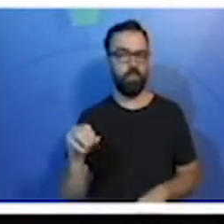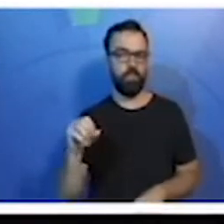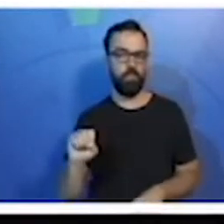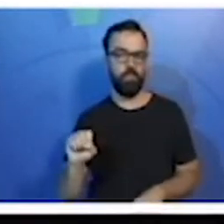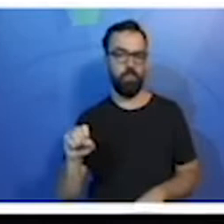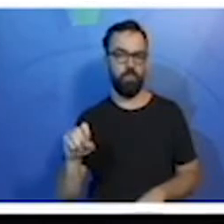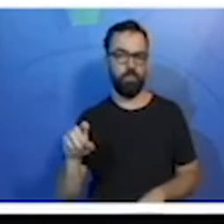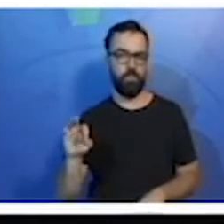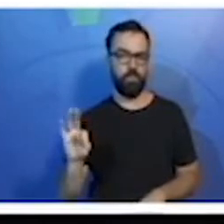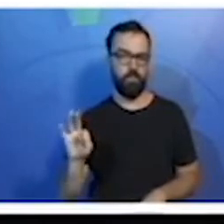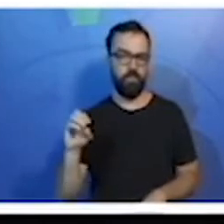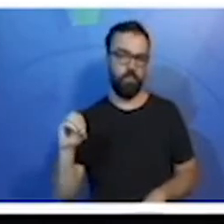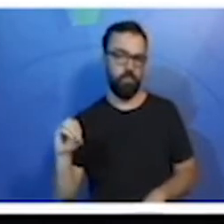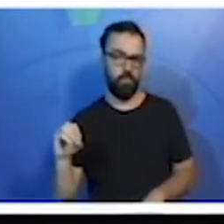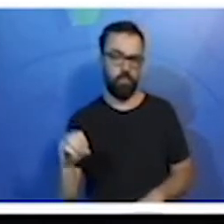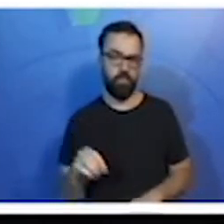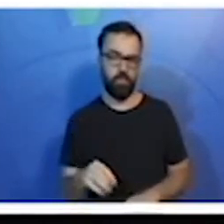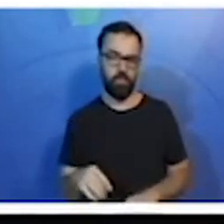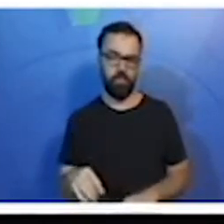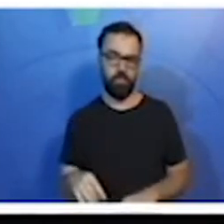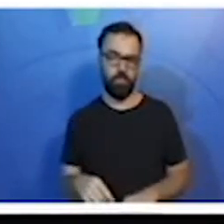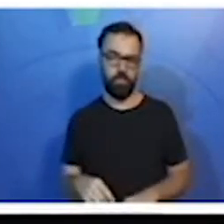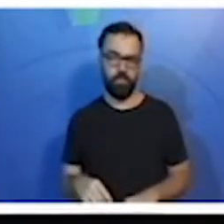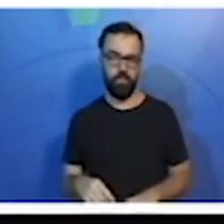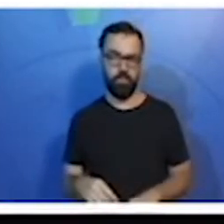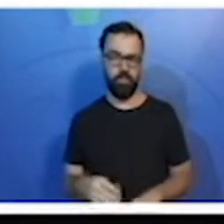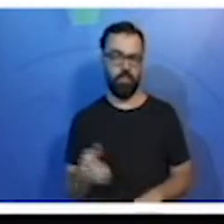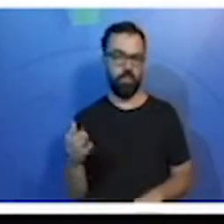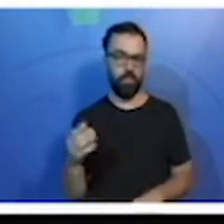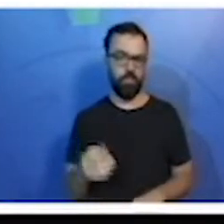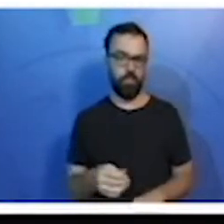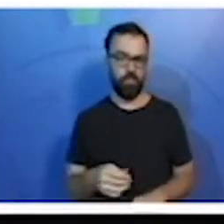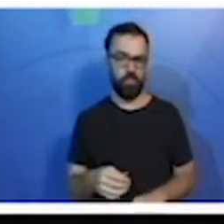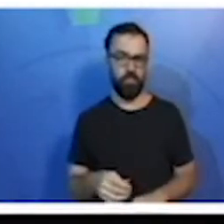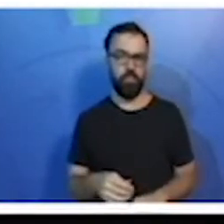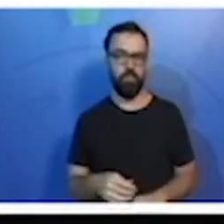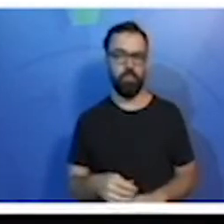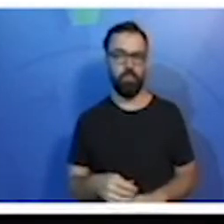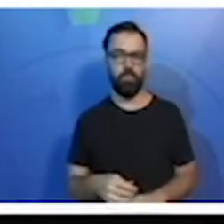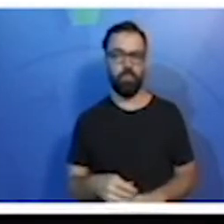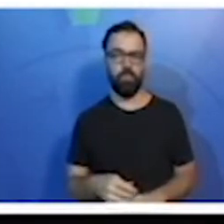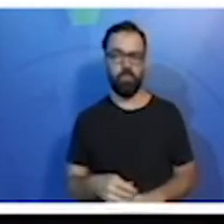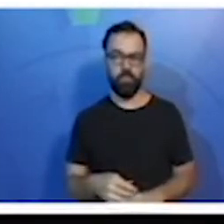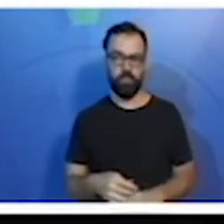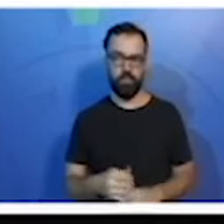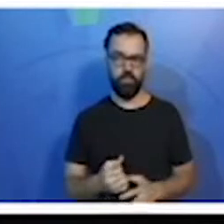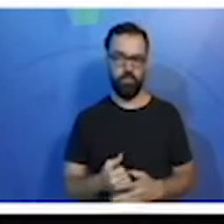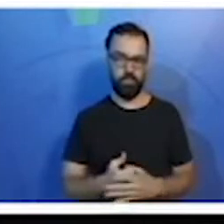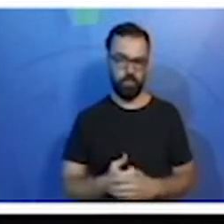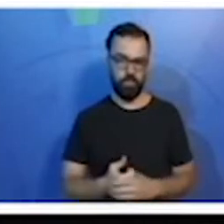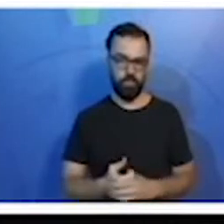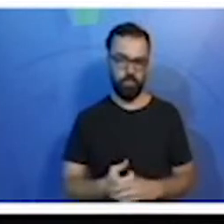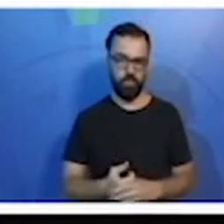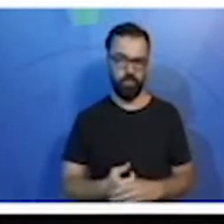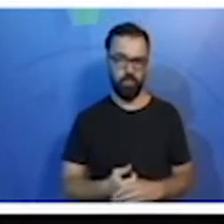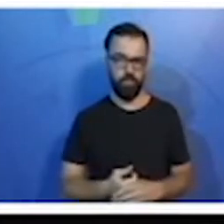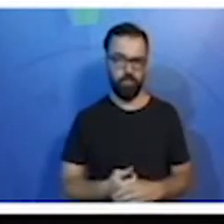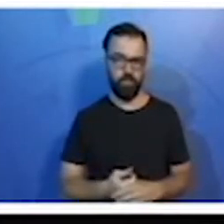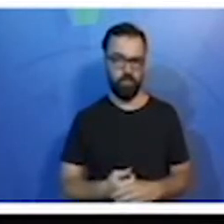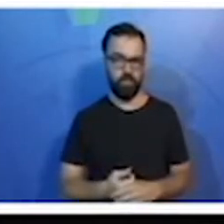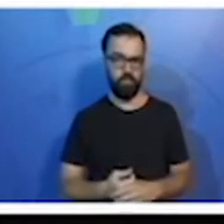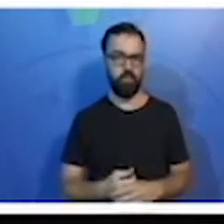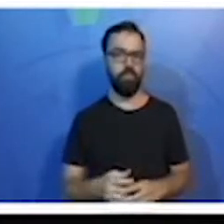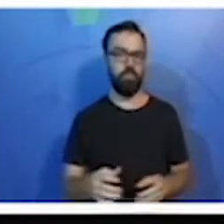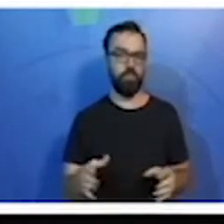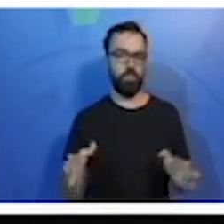né Agora nós vamos conhecer o segundo difícil mas eu ciclismo de estrada tá agora ciclismo de pista que na grande na em algumas coisas ela é feita